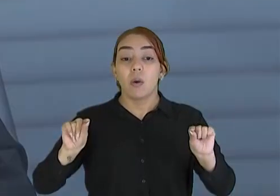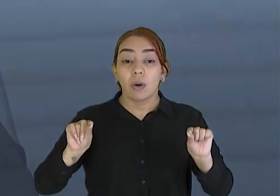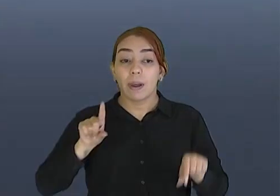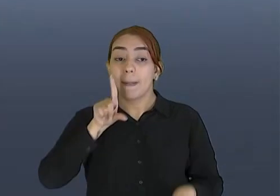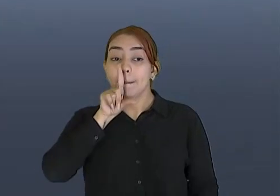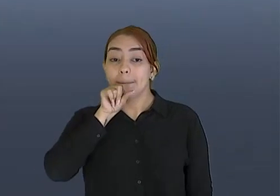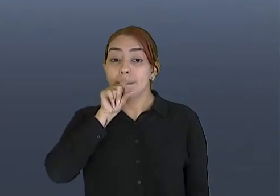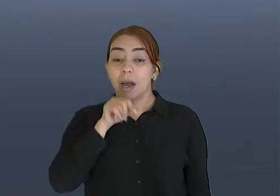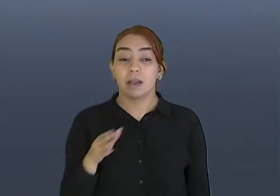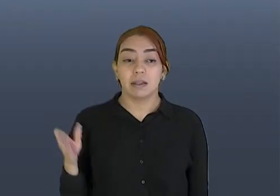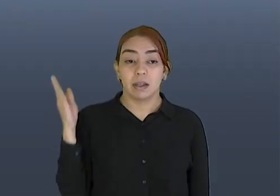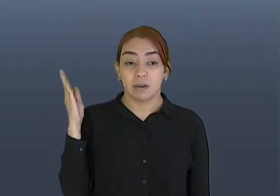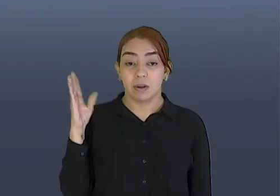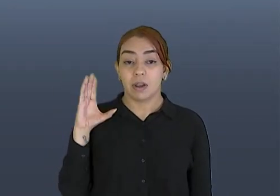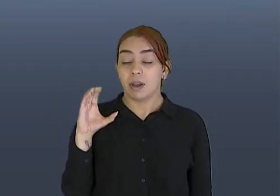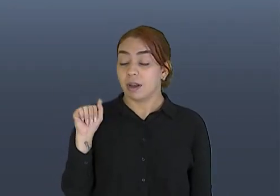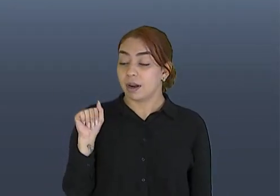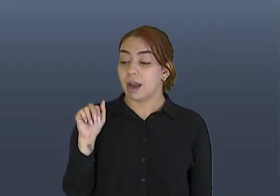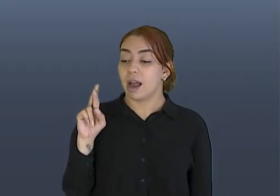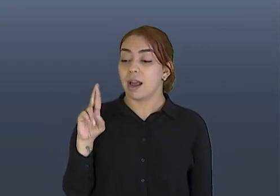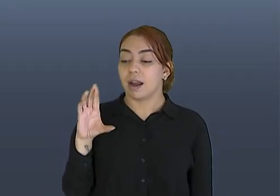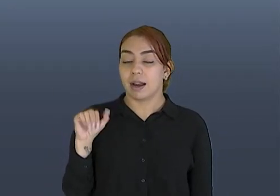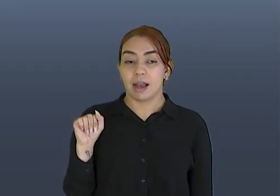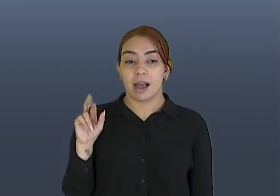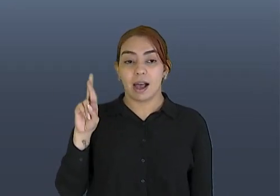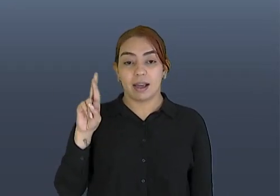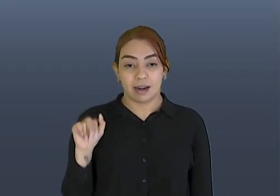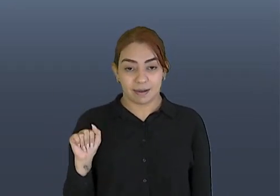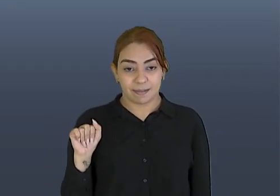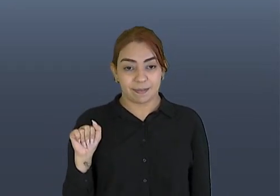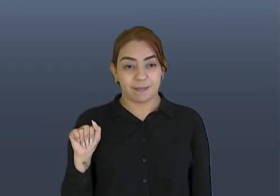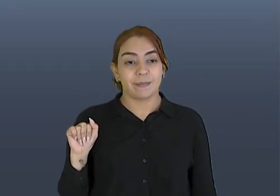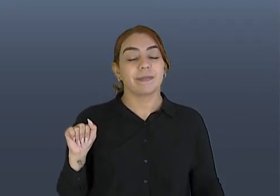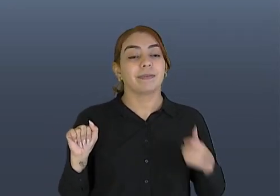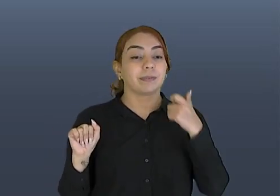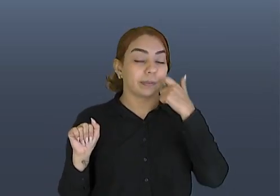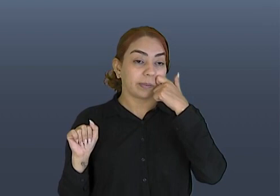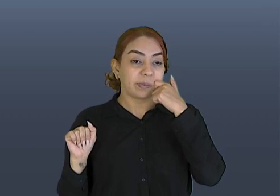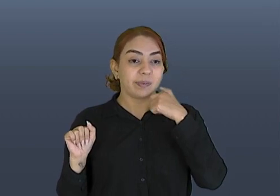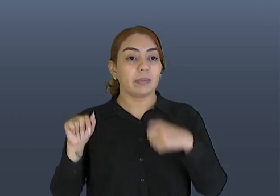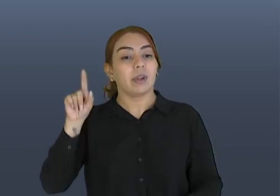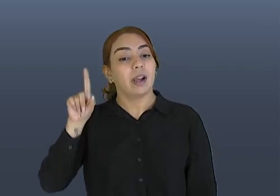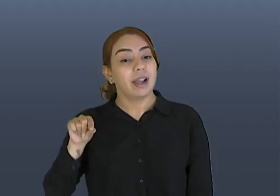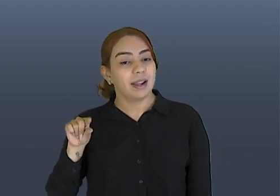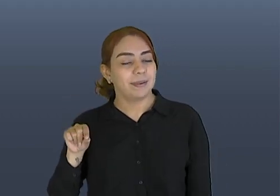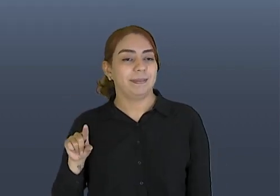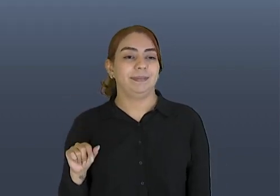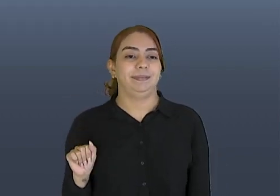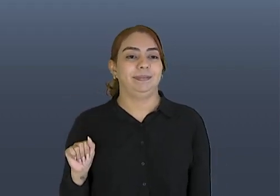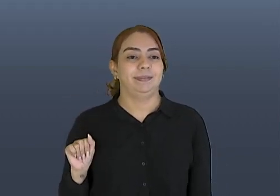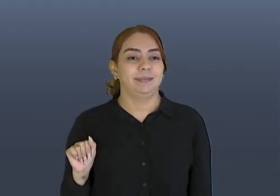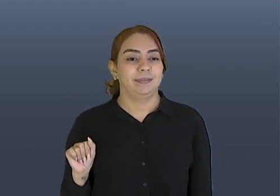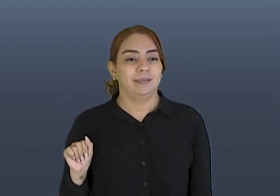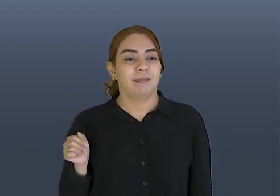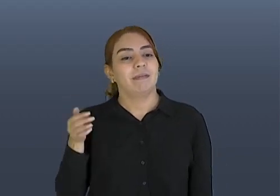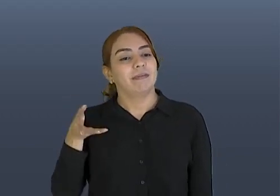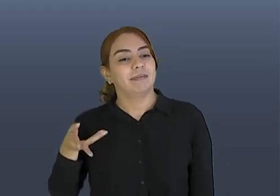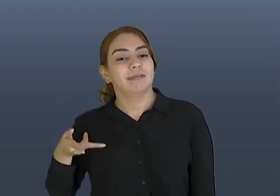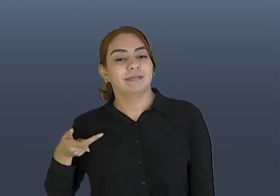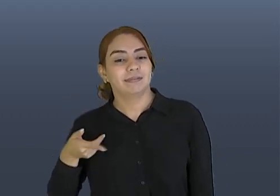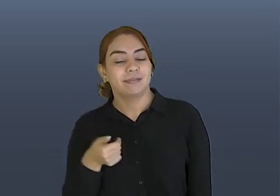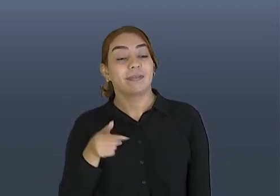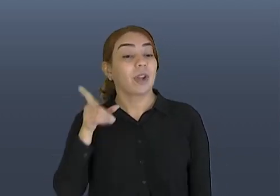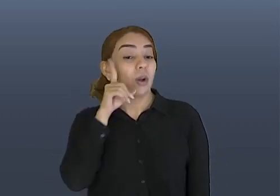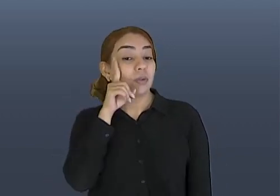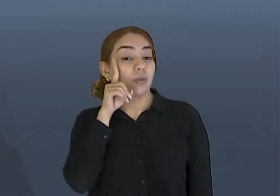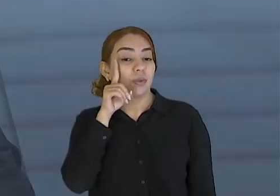carcará, todo dia de manhã, ele está lá em cima de uma fonte. O carcará. Uma foto maravilhosa. É o gavião do sertão, né? Maravilhosa essa foto. Ele, todo